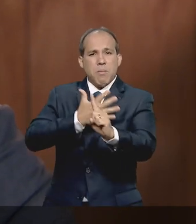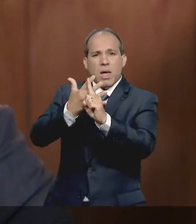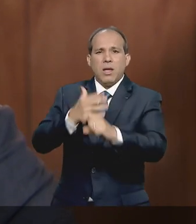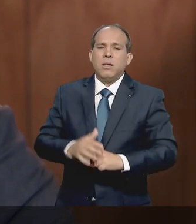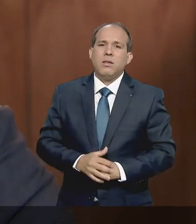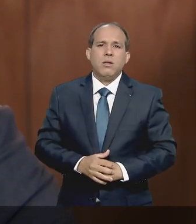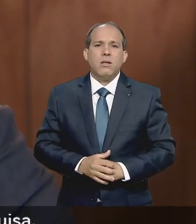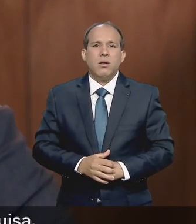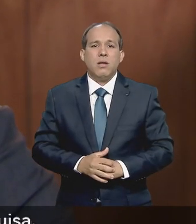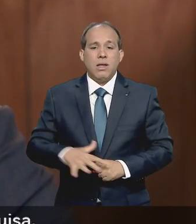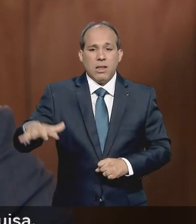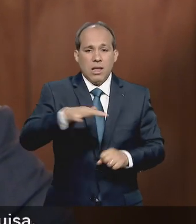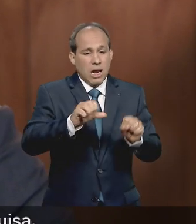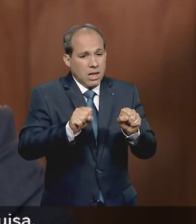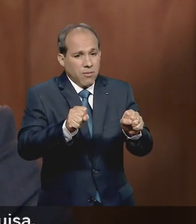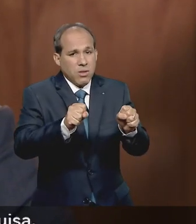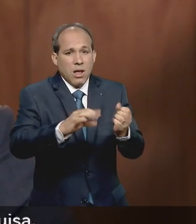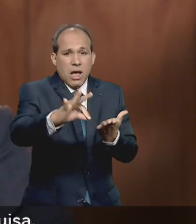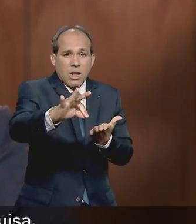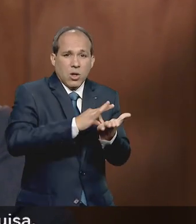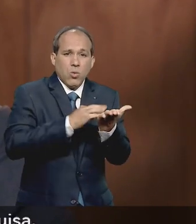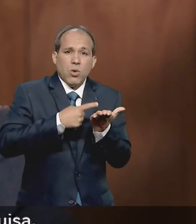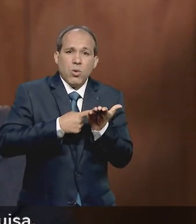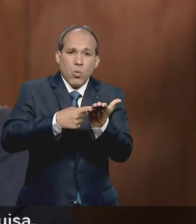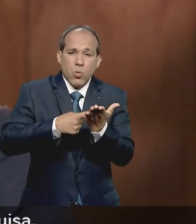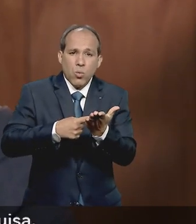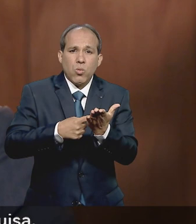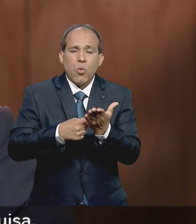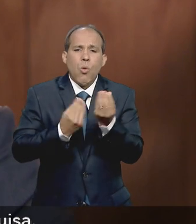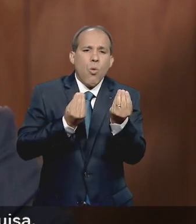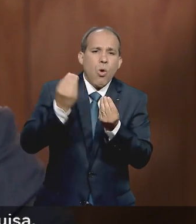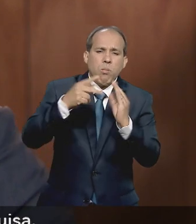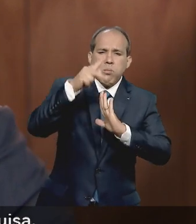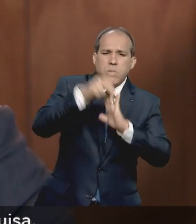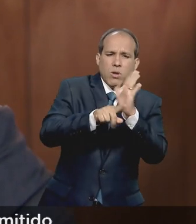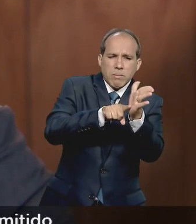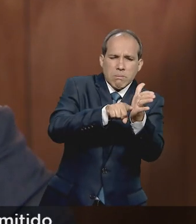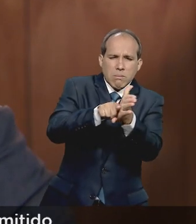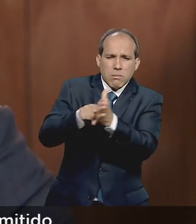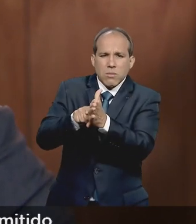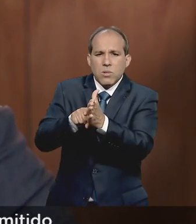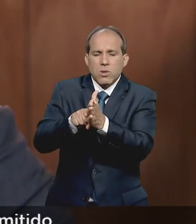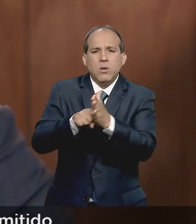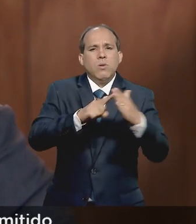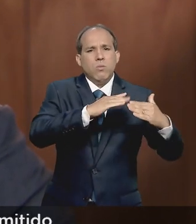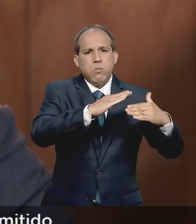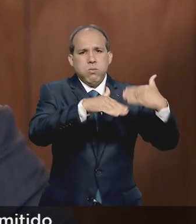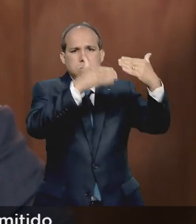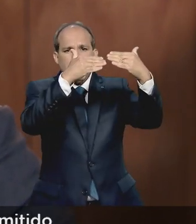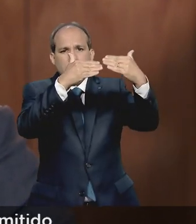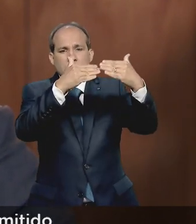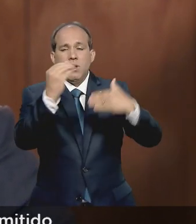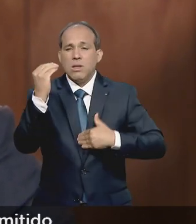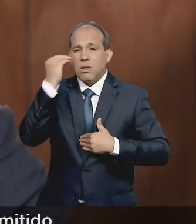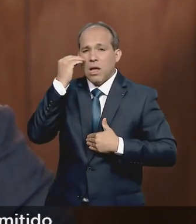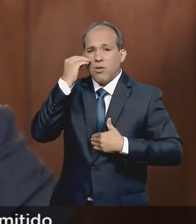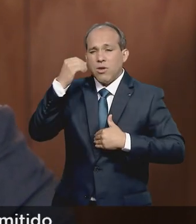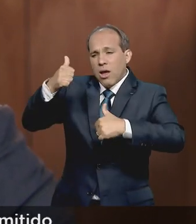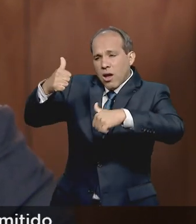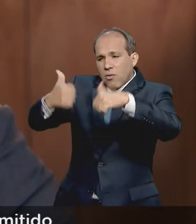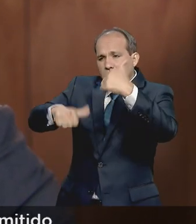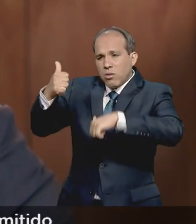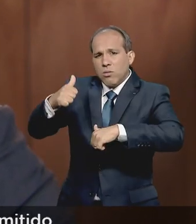e na área de defesa assinatura do acordo sobre projeto de pesquisa desenvolvimento teste e